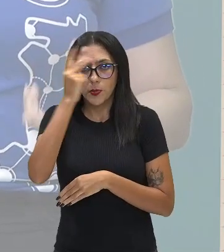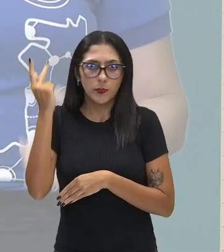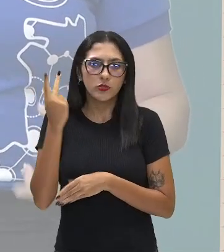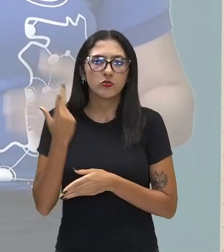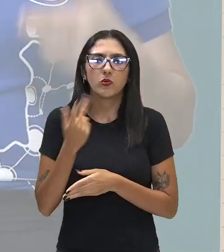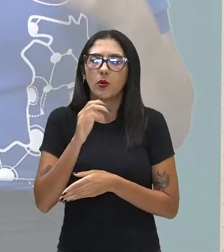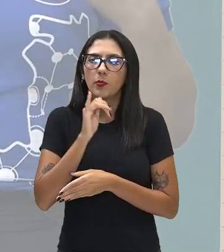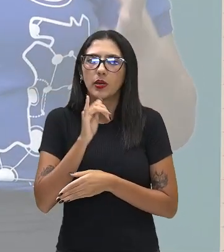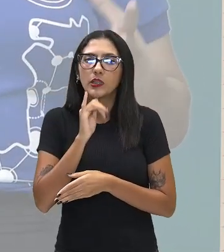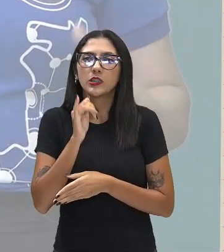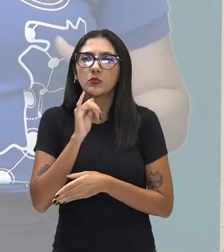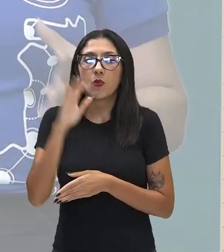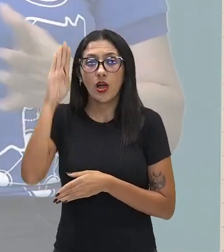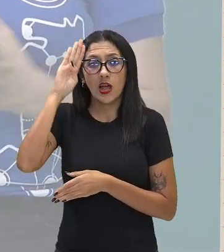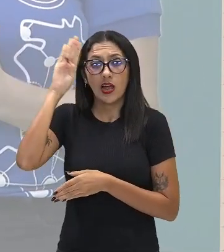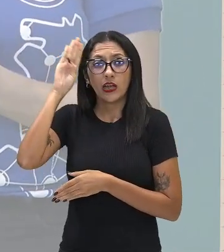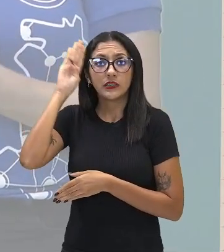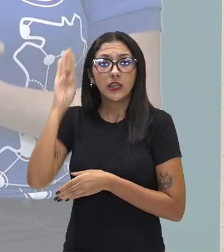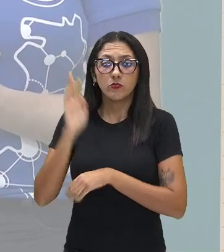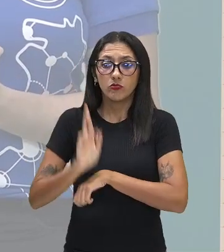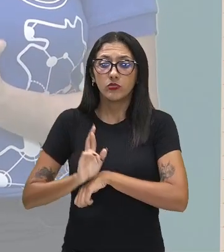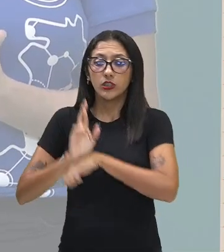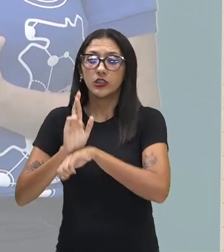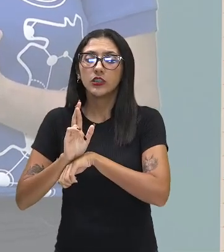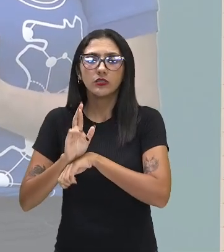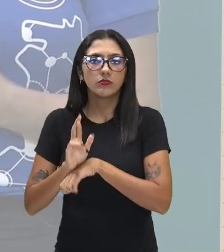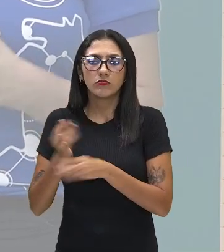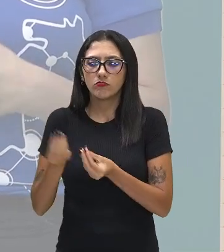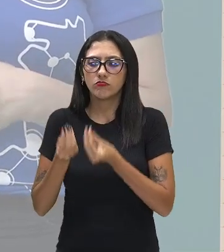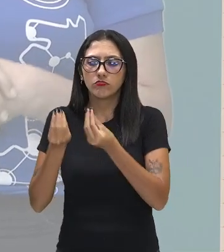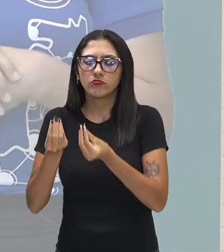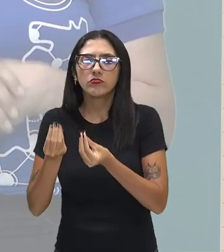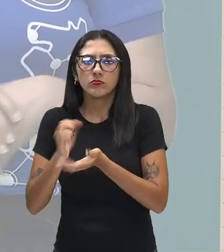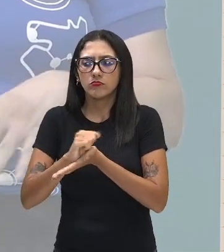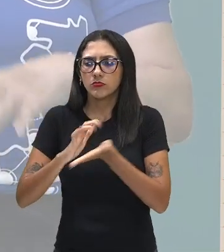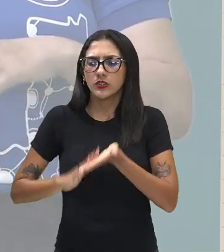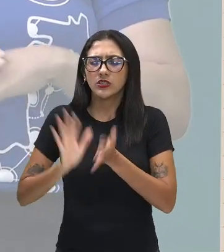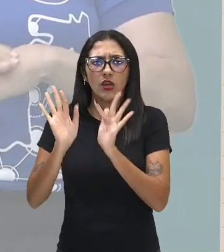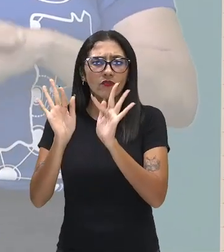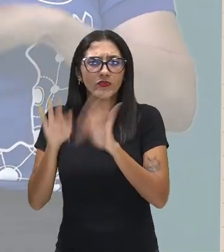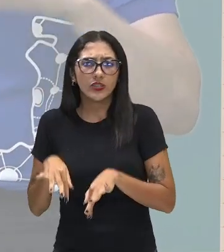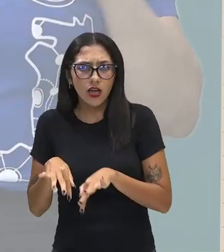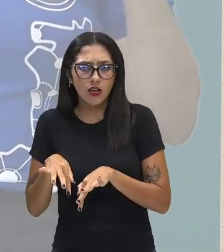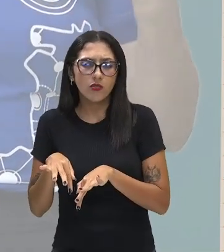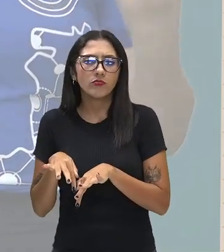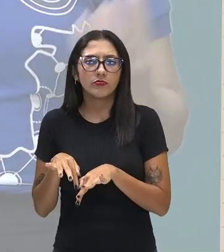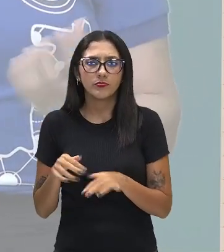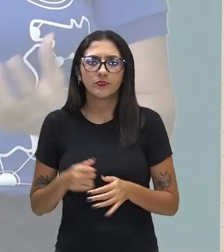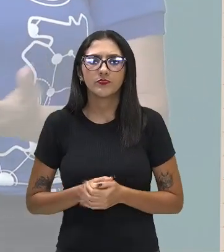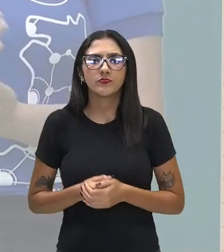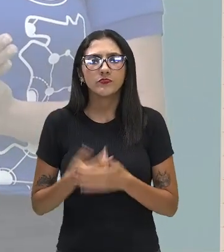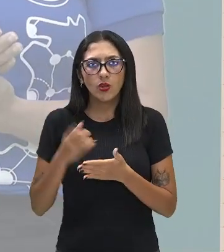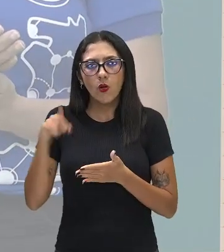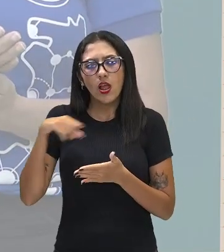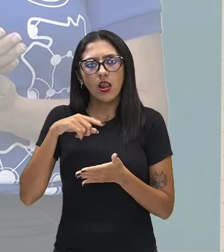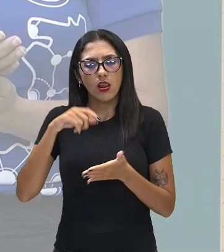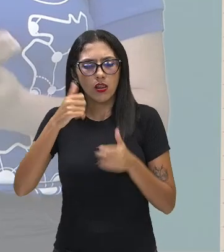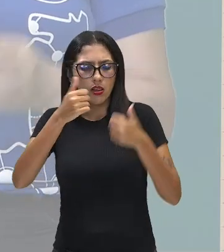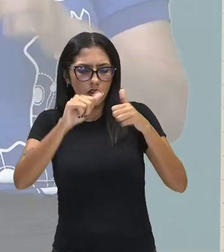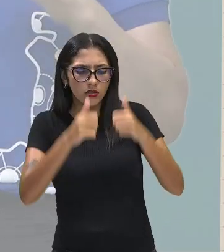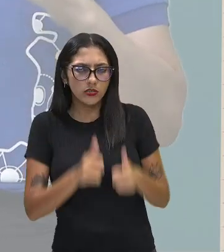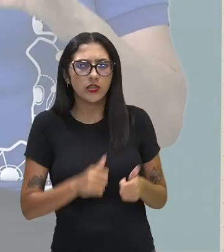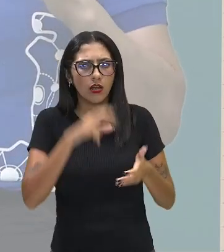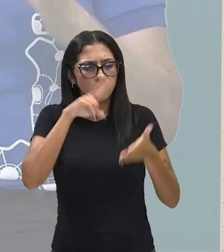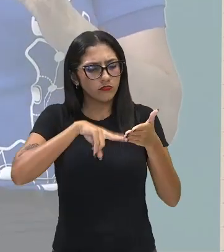final, então vou procurar fazer ele da melhor forma possível, não deixando nenhuma informação importante fora